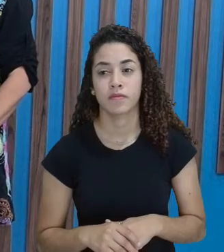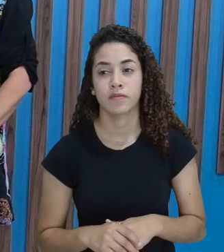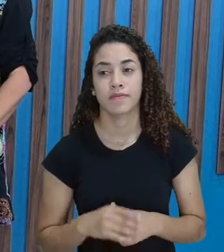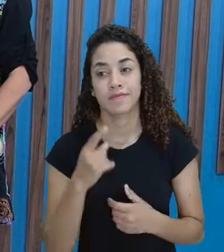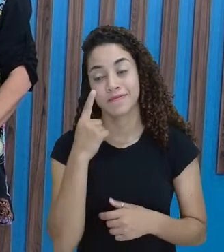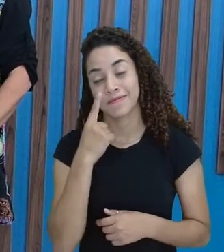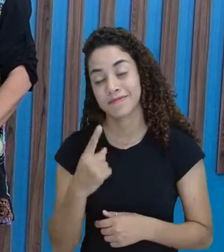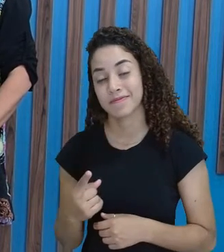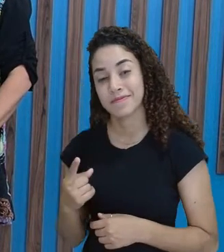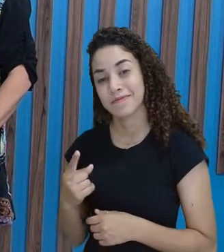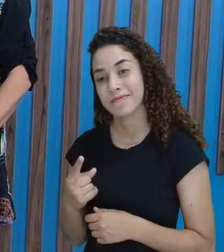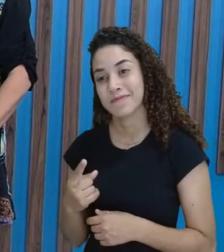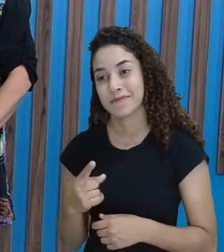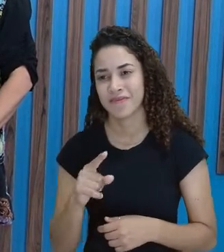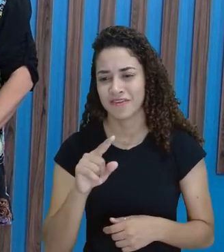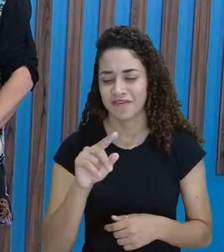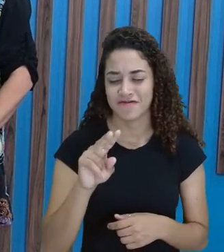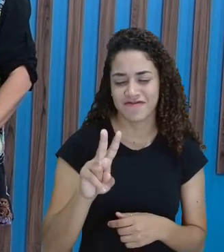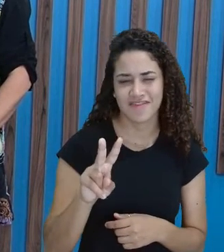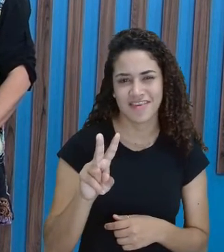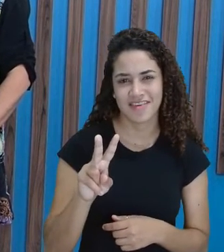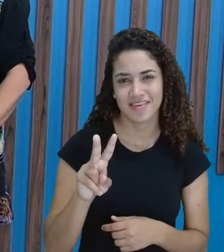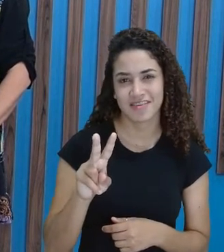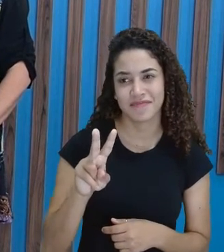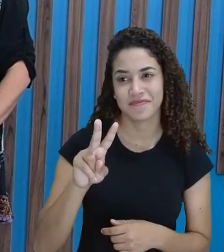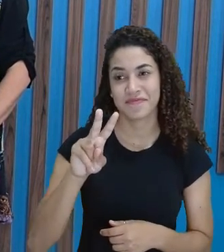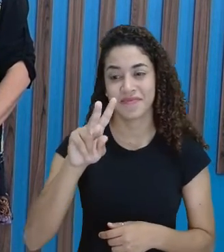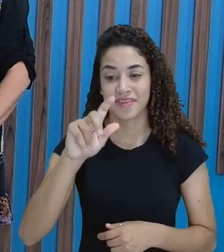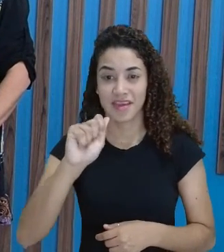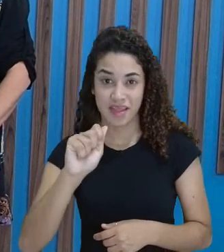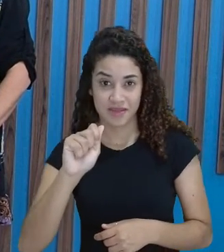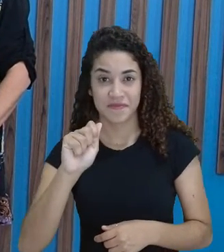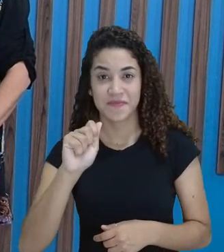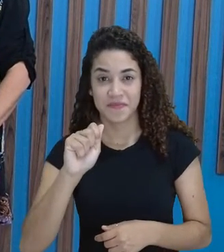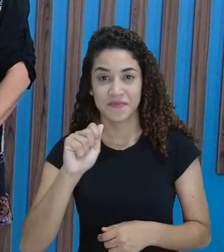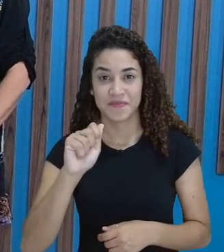Olha aqui. VA. Vá.